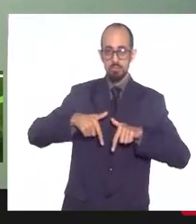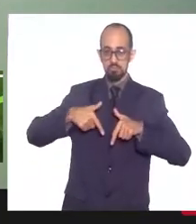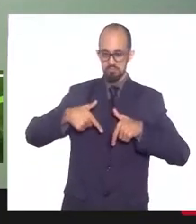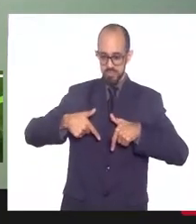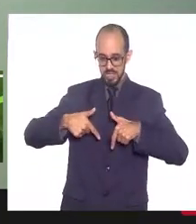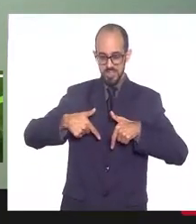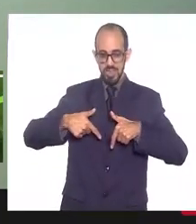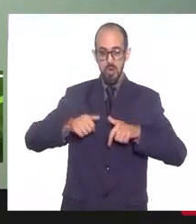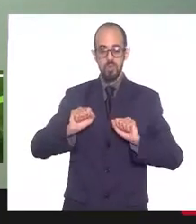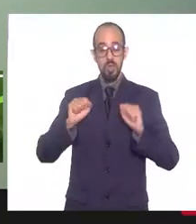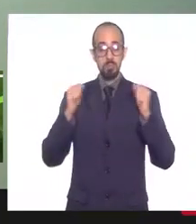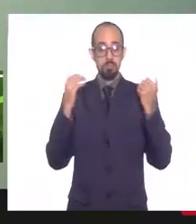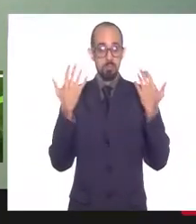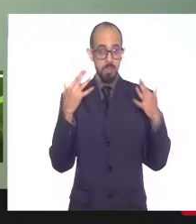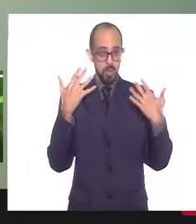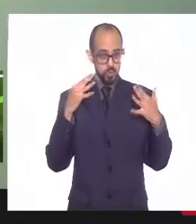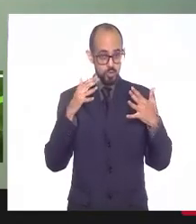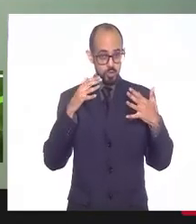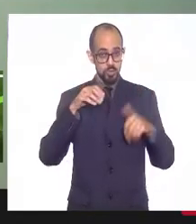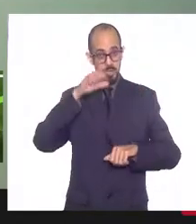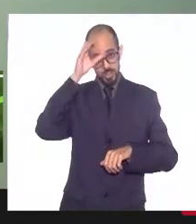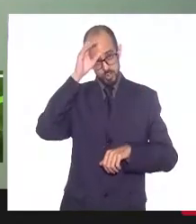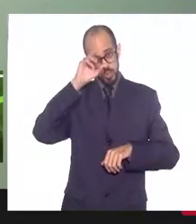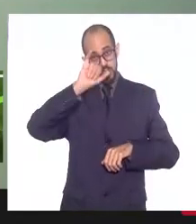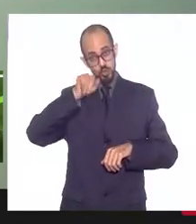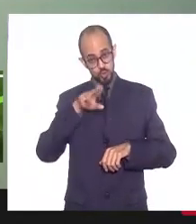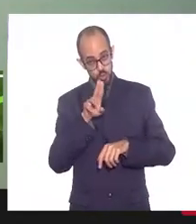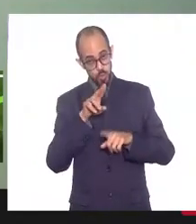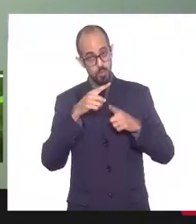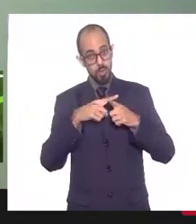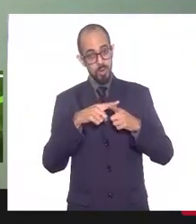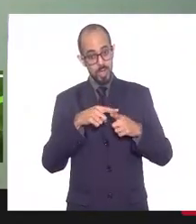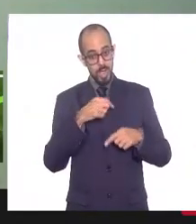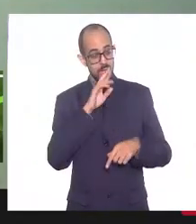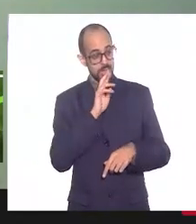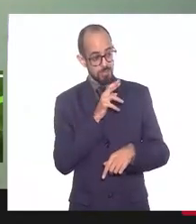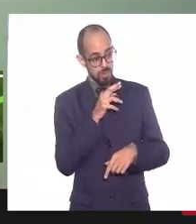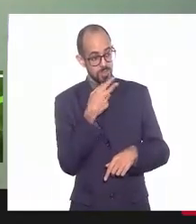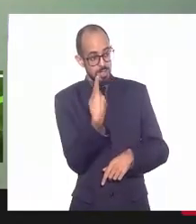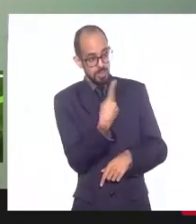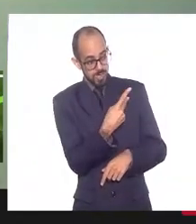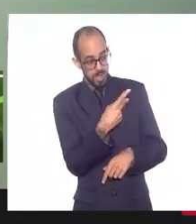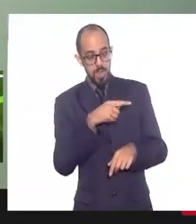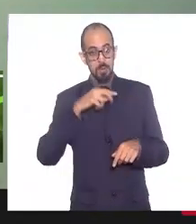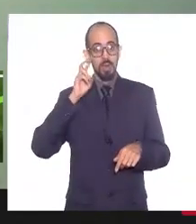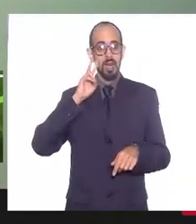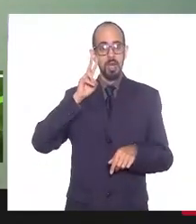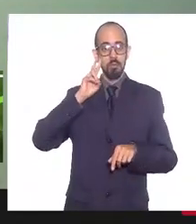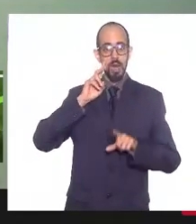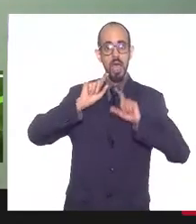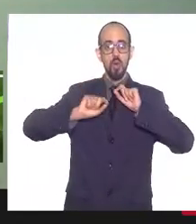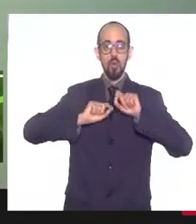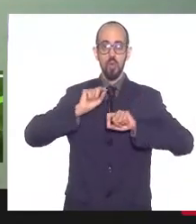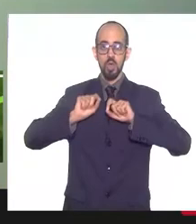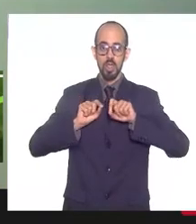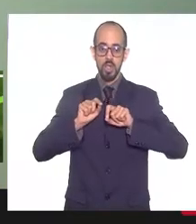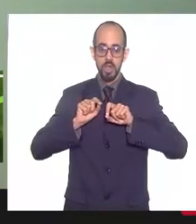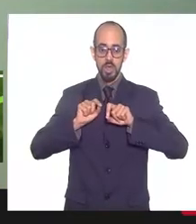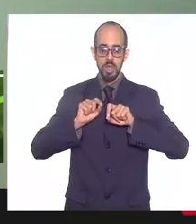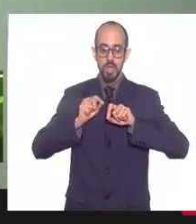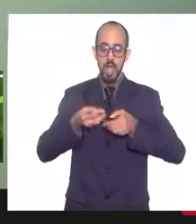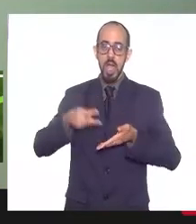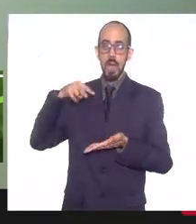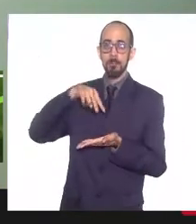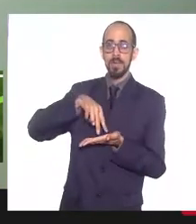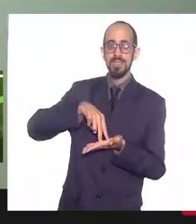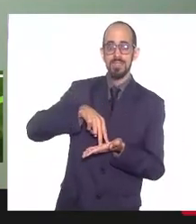aqui pela Tia Ju. E a resposta da mãe Margarete é para nos lembrar, né, a presença maciça